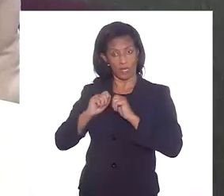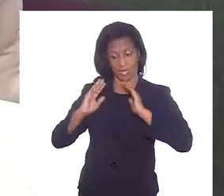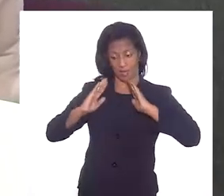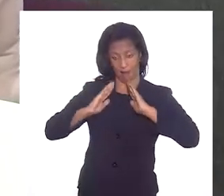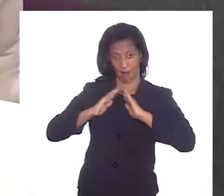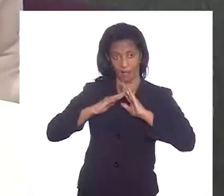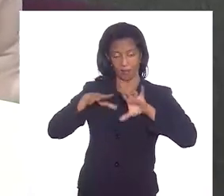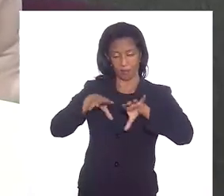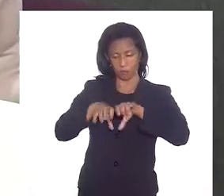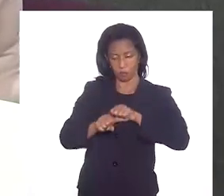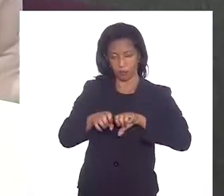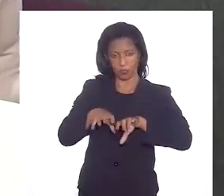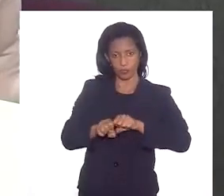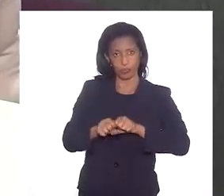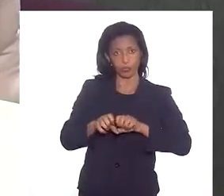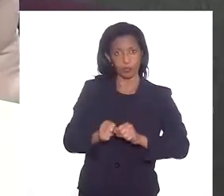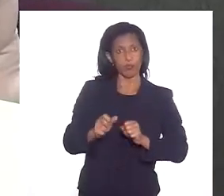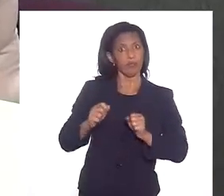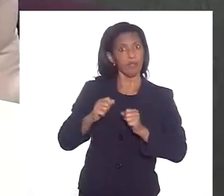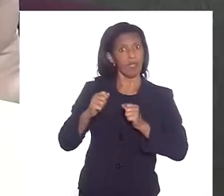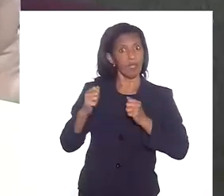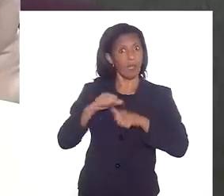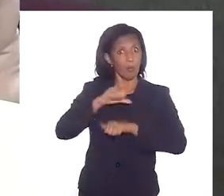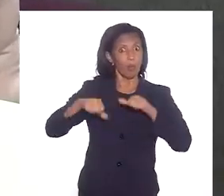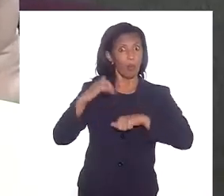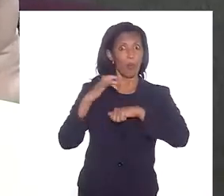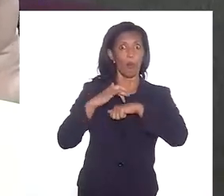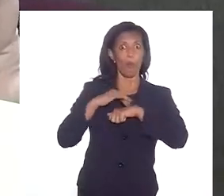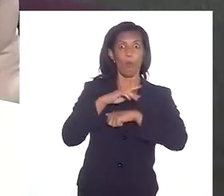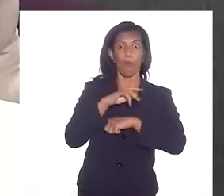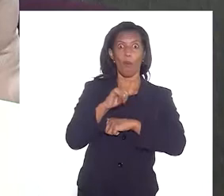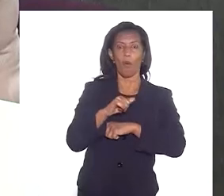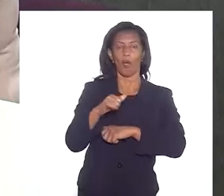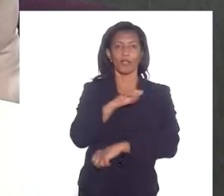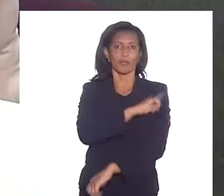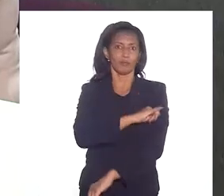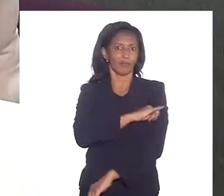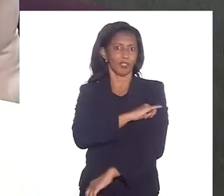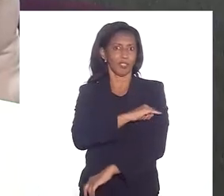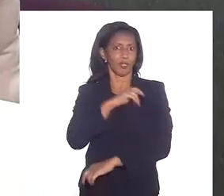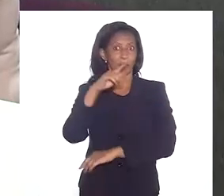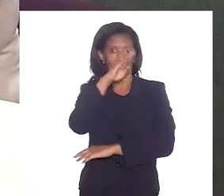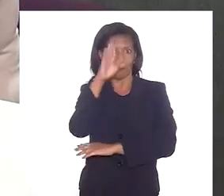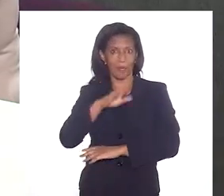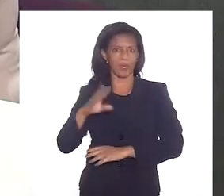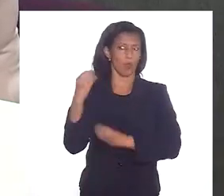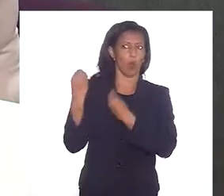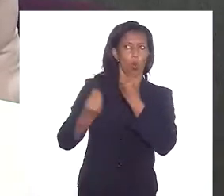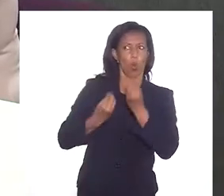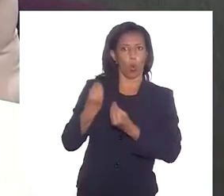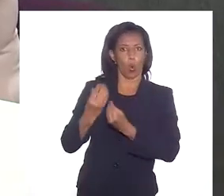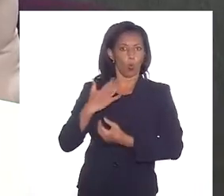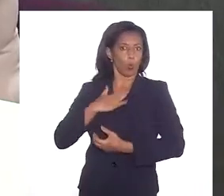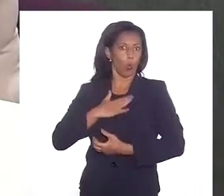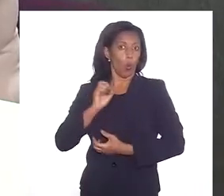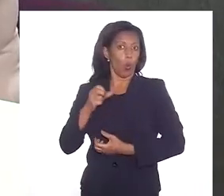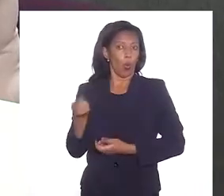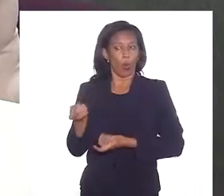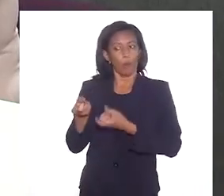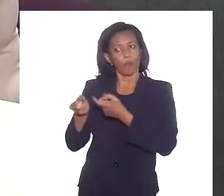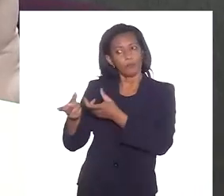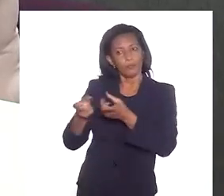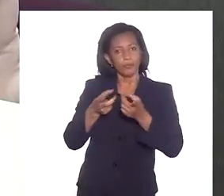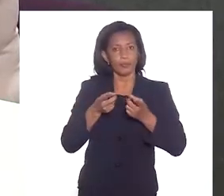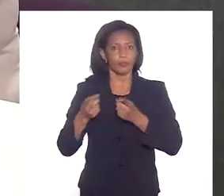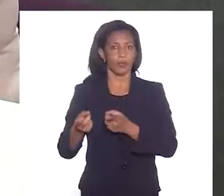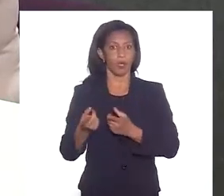seja, fazer pão em casa, virou moda no Brasil e aqui no Rio de Janeiro, seja como hobby ou como negócio. No debate virtual